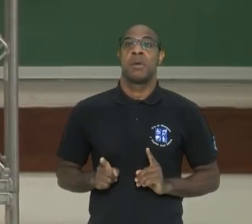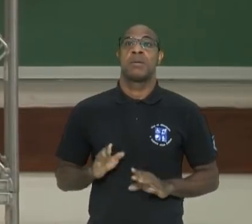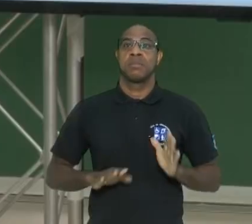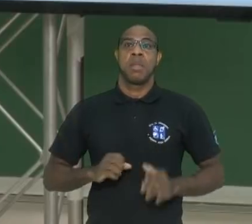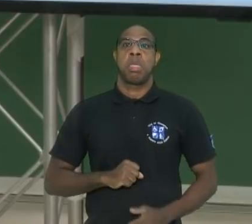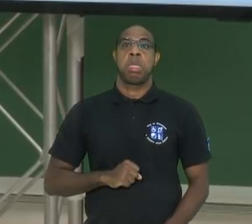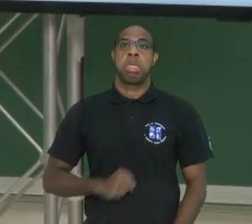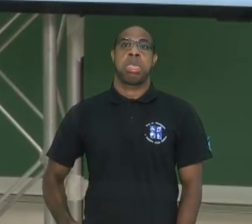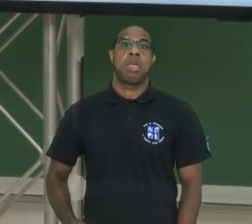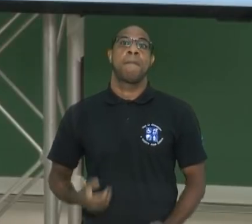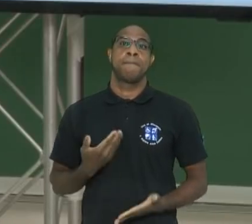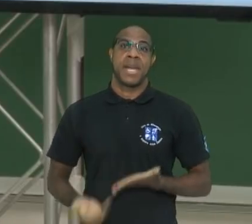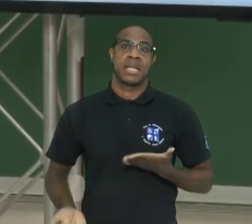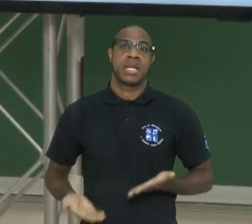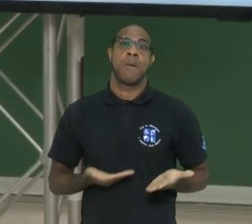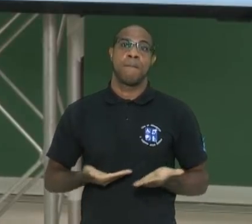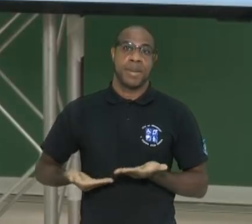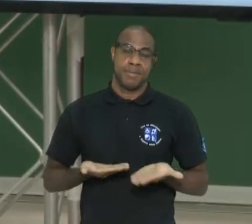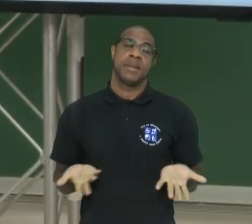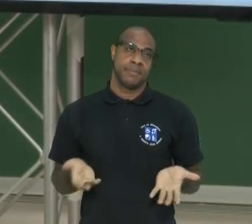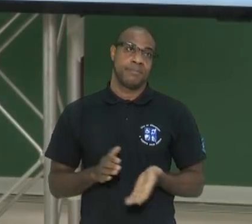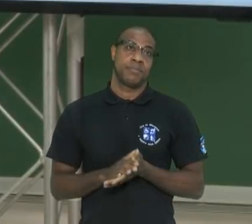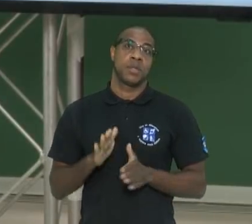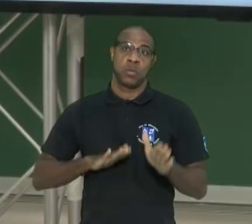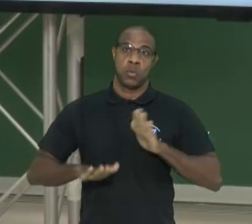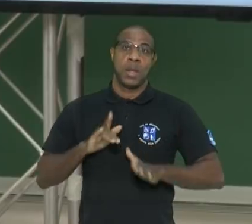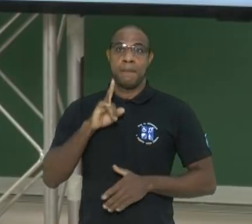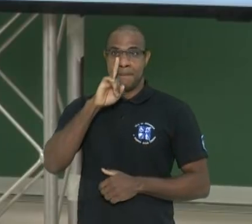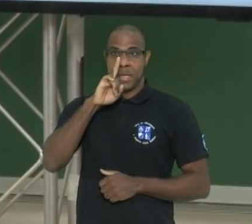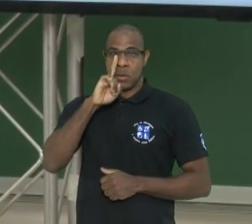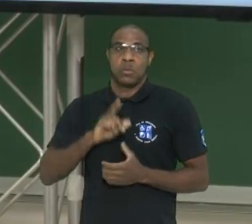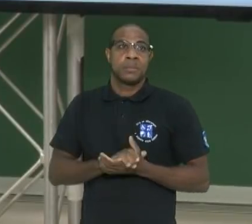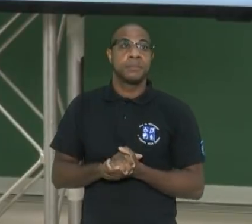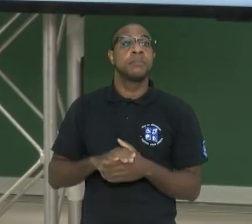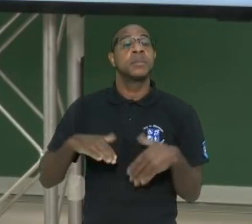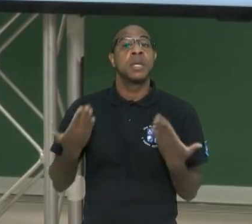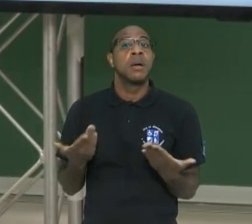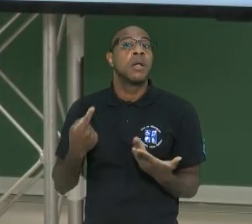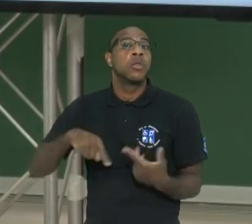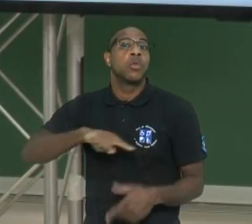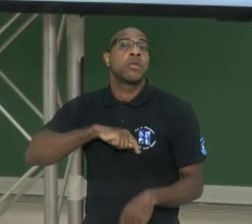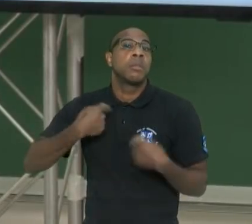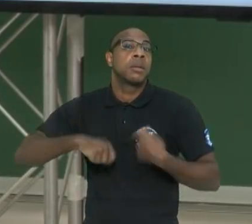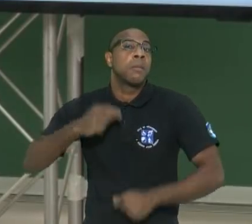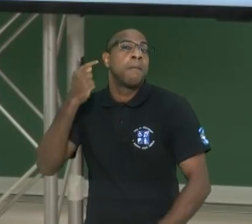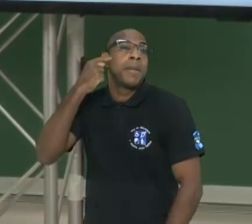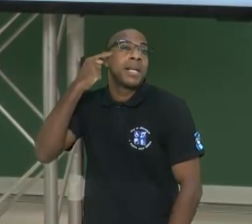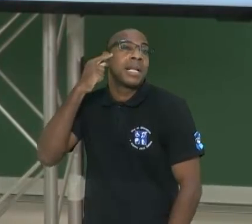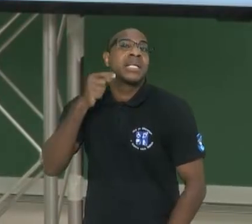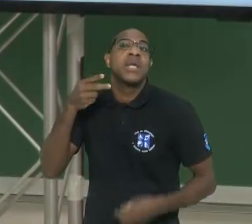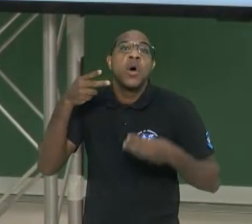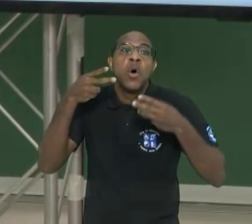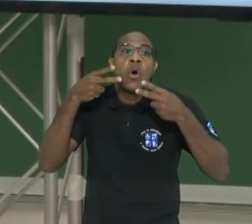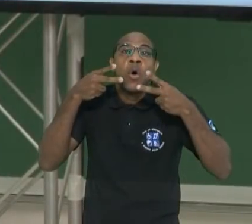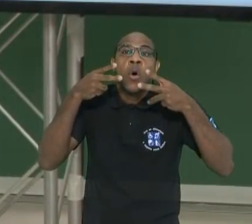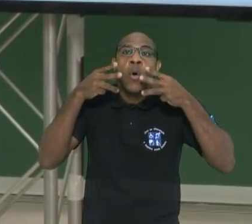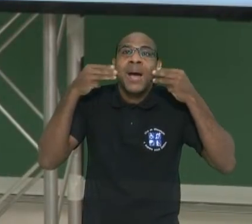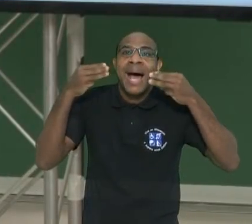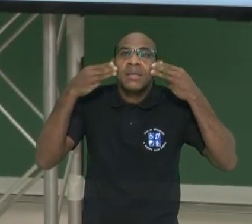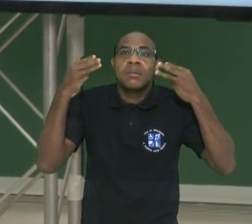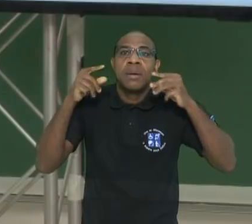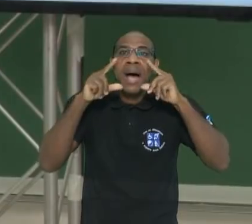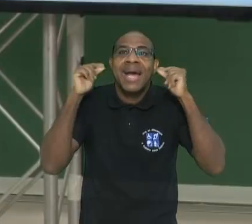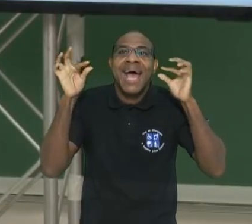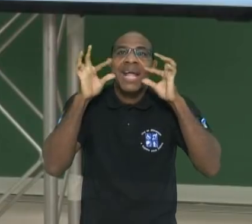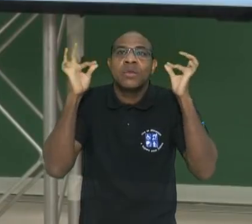abortar, perder o bebê. Então, a gente tem que pensar que o gato é o Uber,